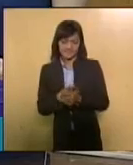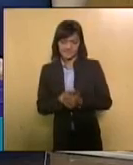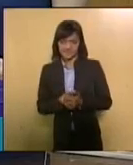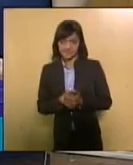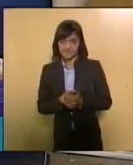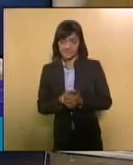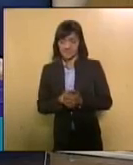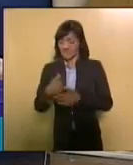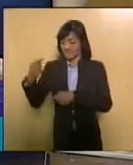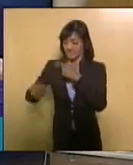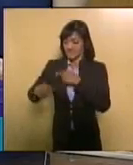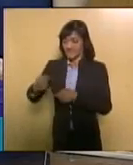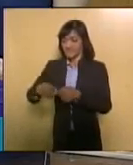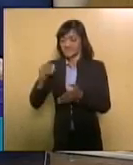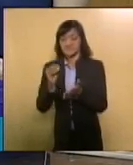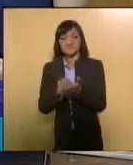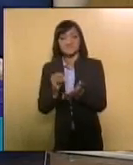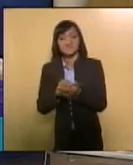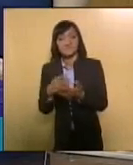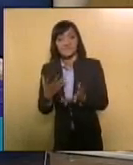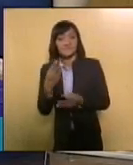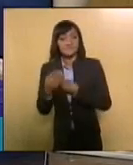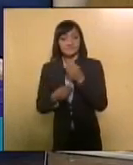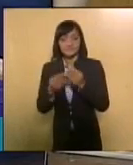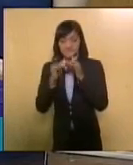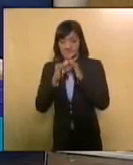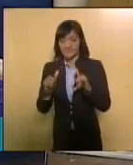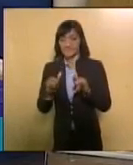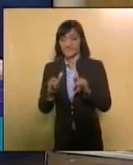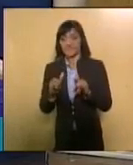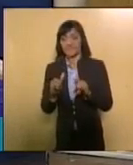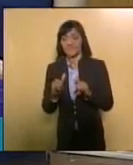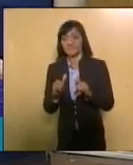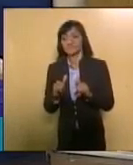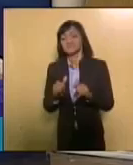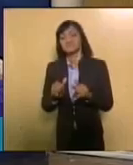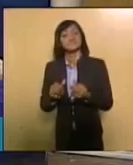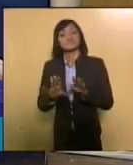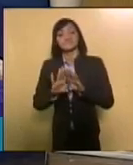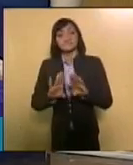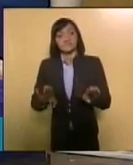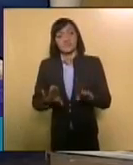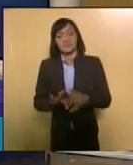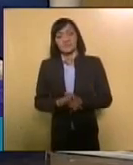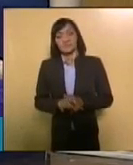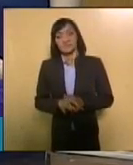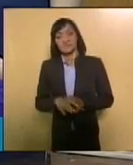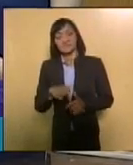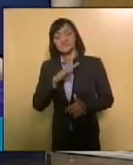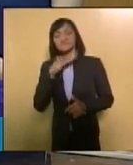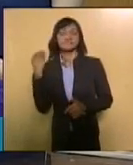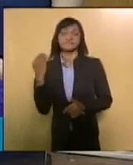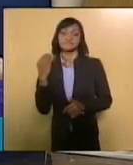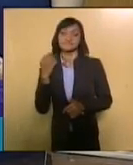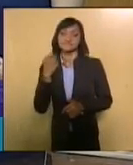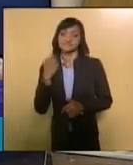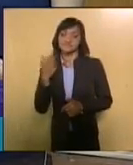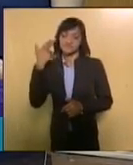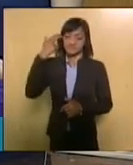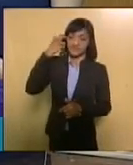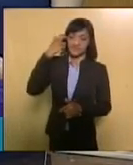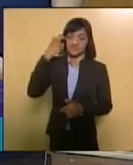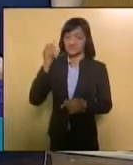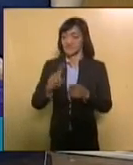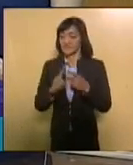falta de políticas públicas preventivas aí é o resultado dessa equação é H mas eu